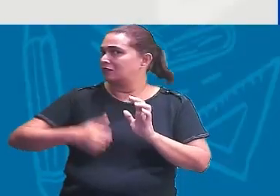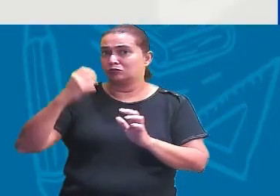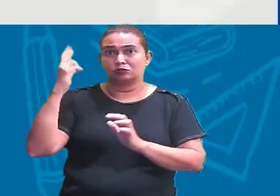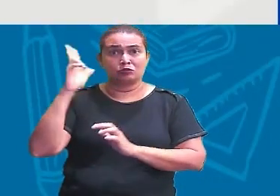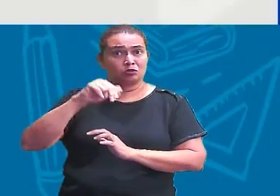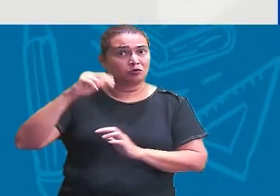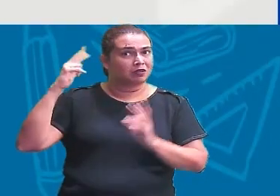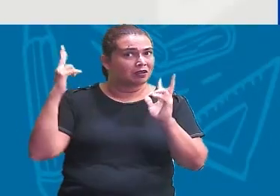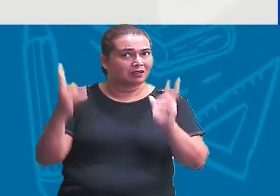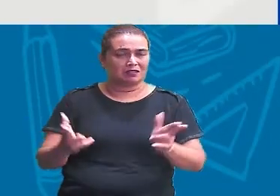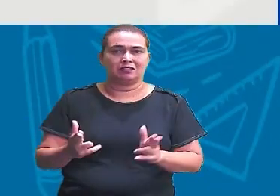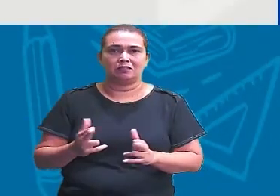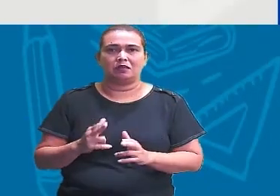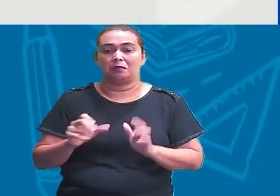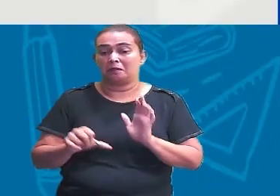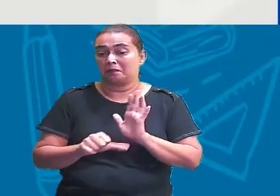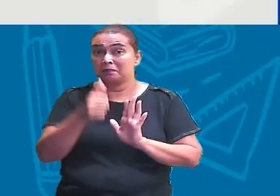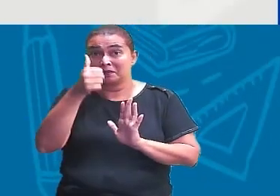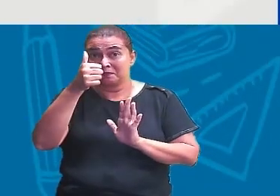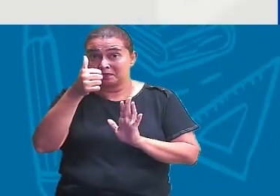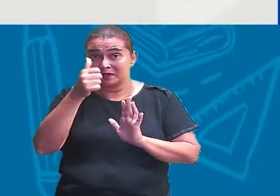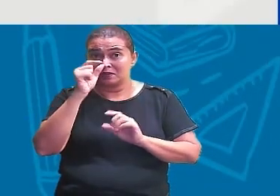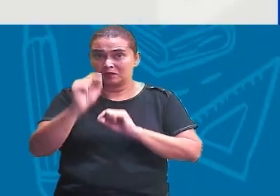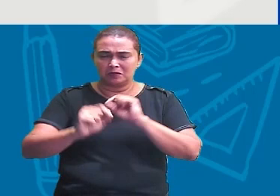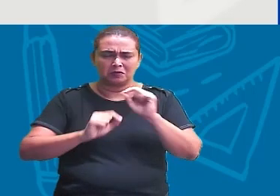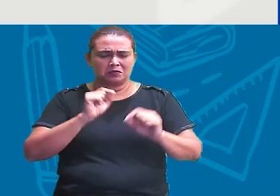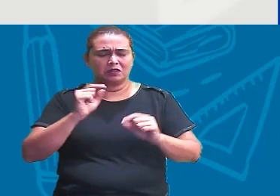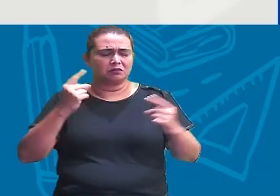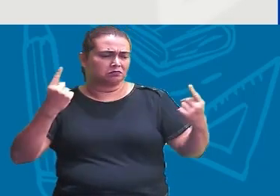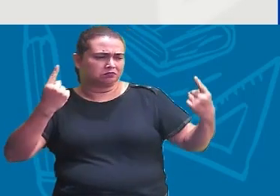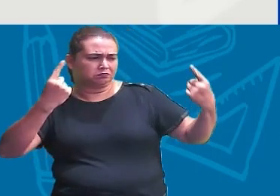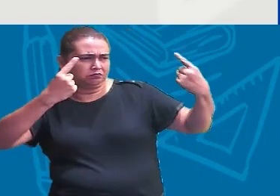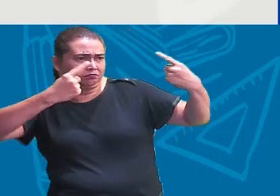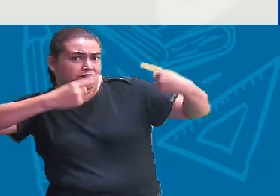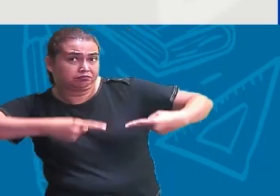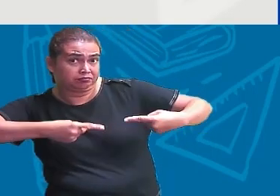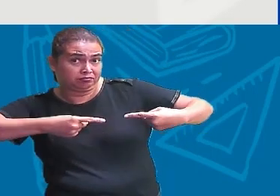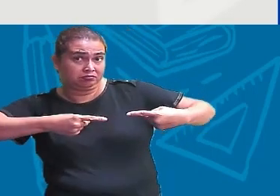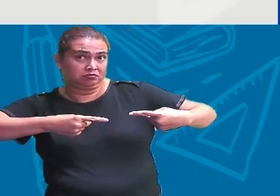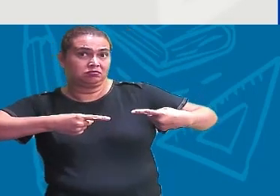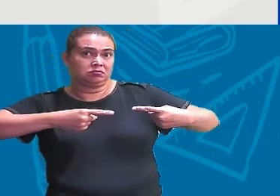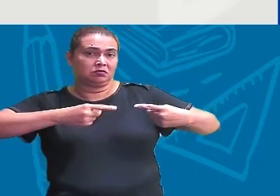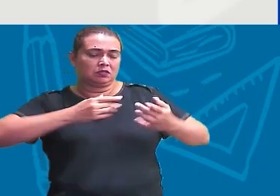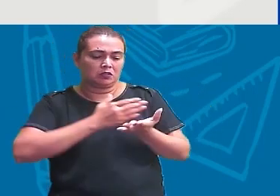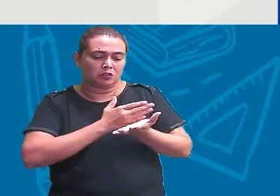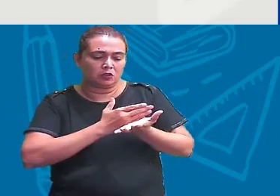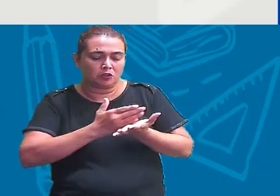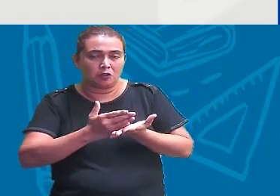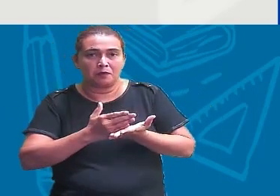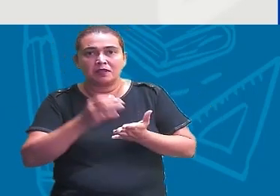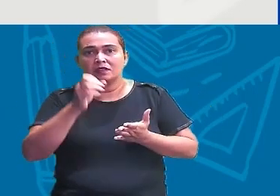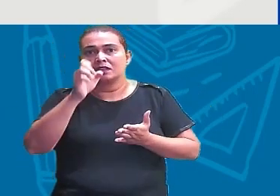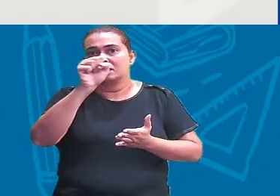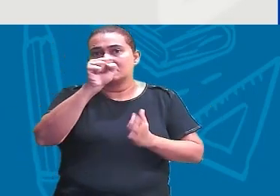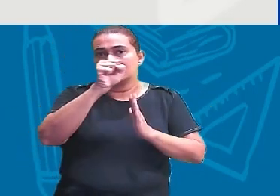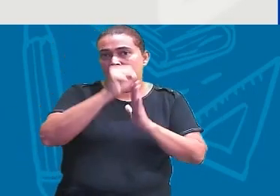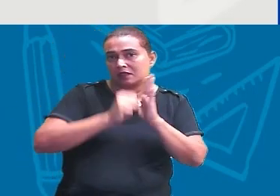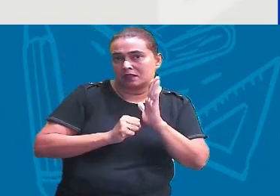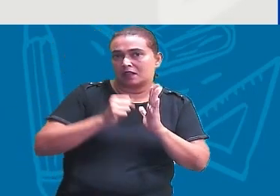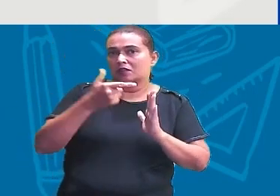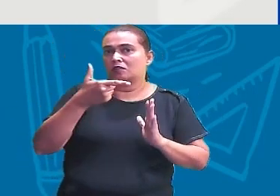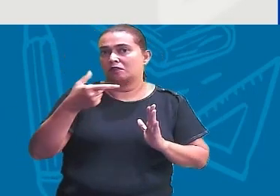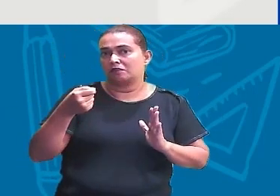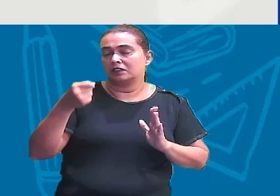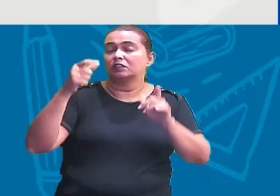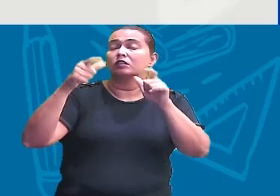Então, o que é que foi a Primeira Guerra Mundial? Conflito armado ocorrido no início do século XX no território europeu. Envolveu